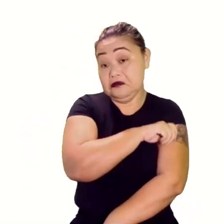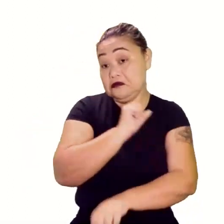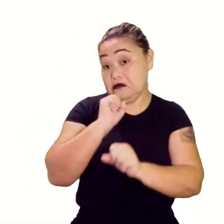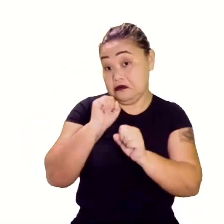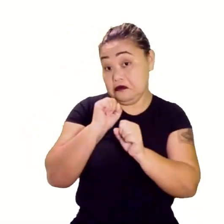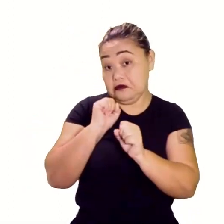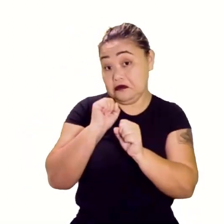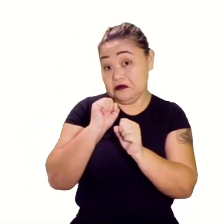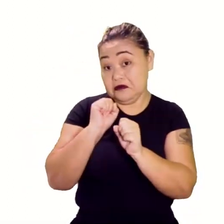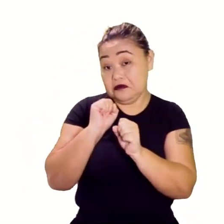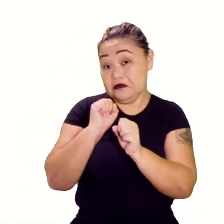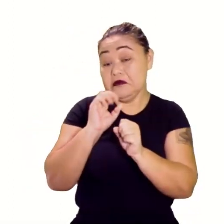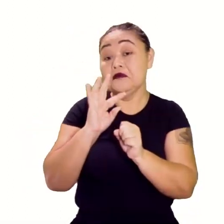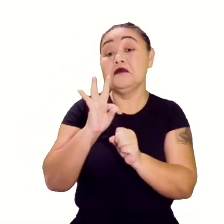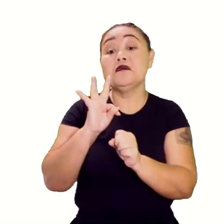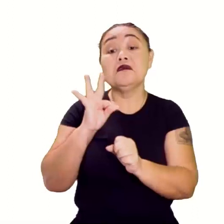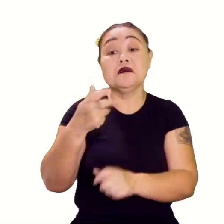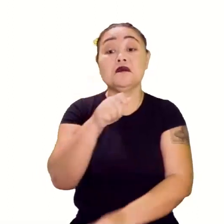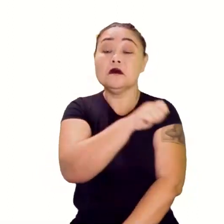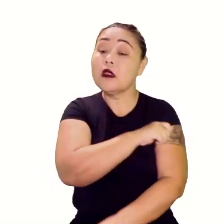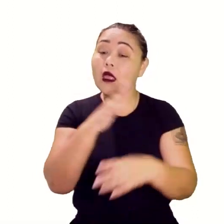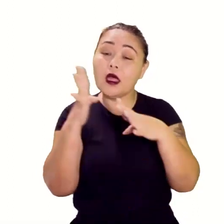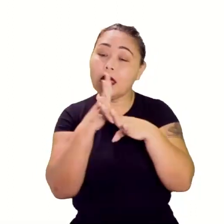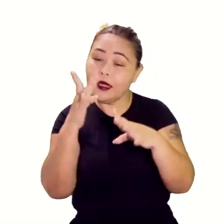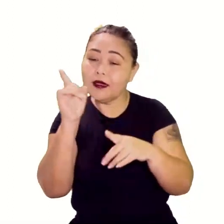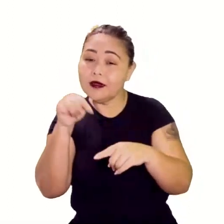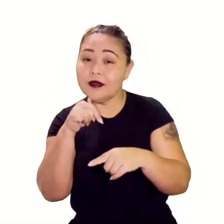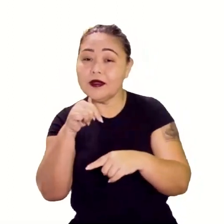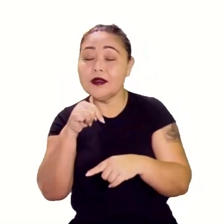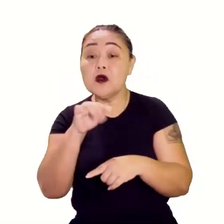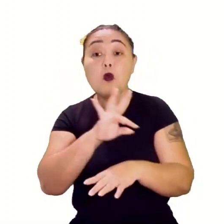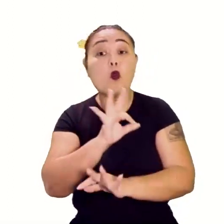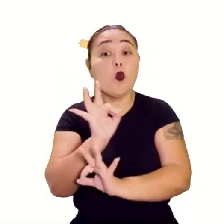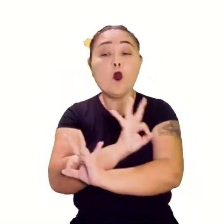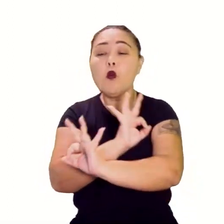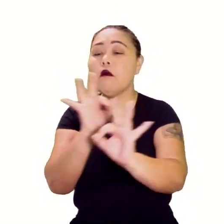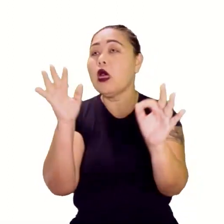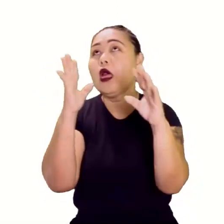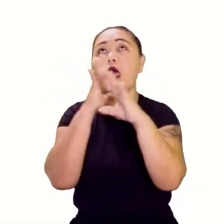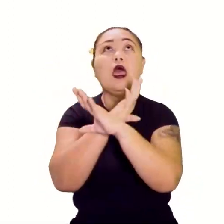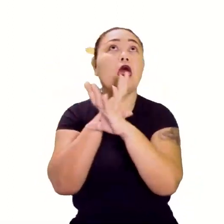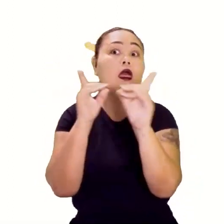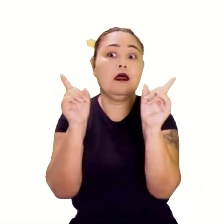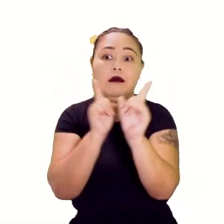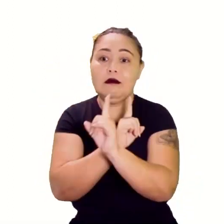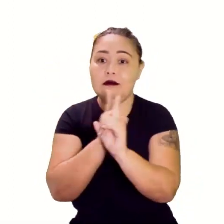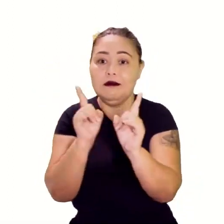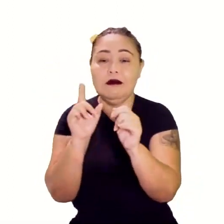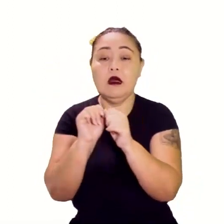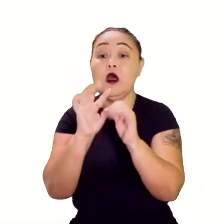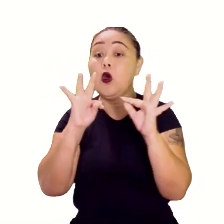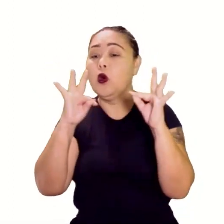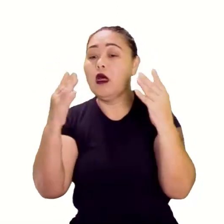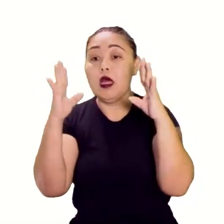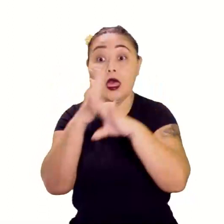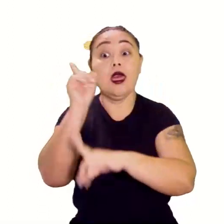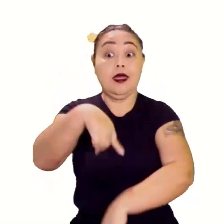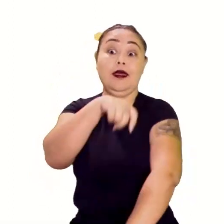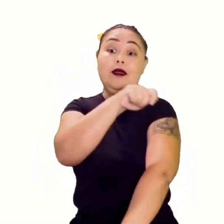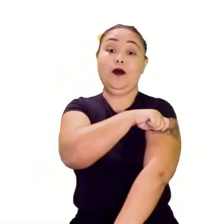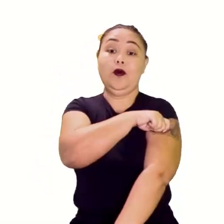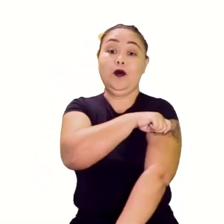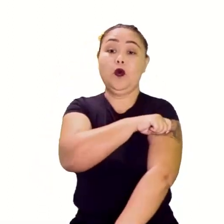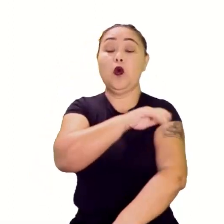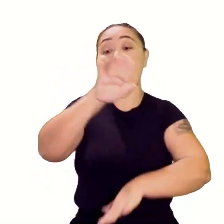Pode-se afirmar que todo aluno é distraído? Ou será que nenhum aluno é distraído? Ou todo distraído é